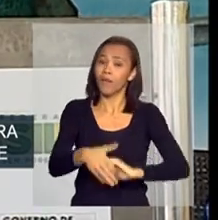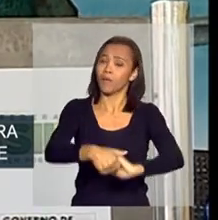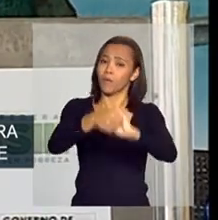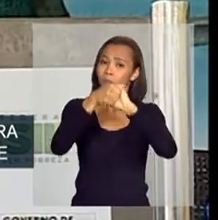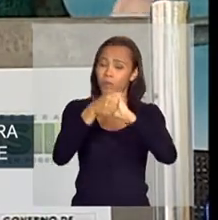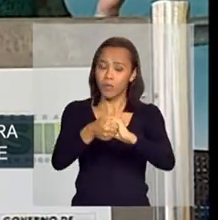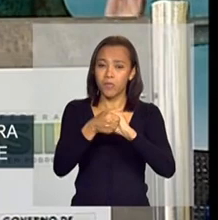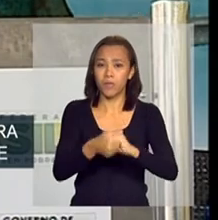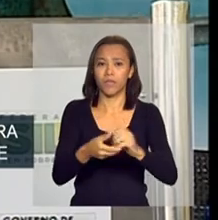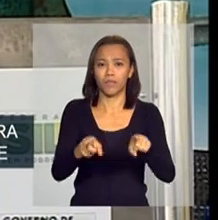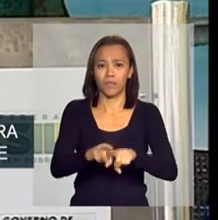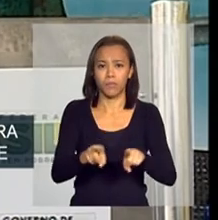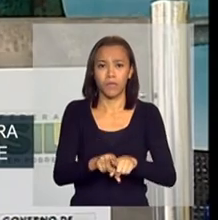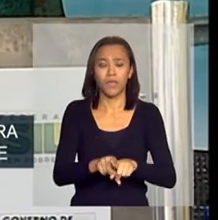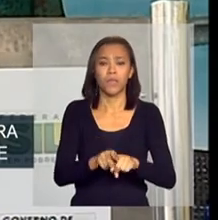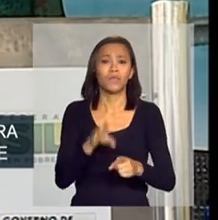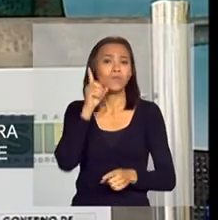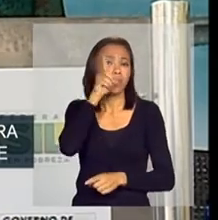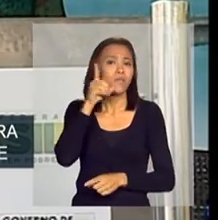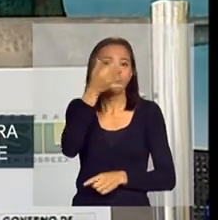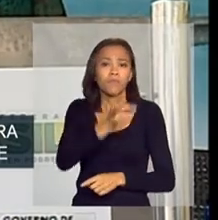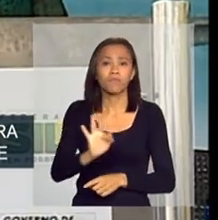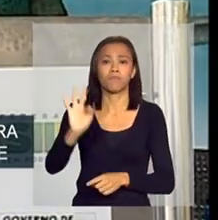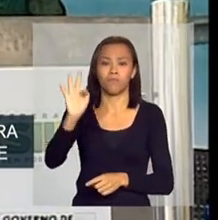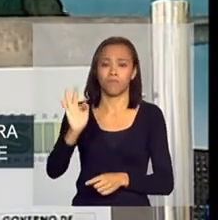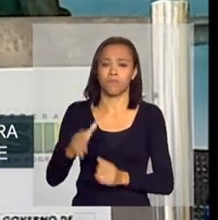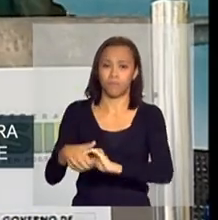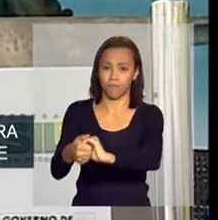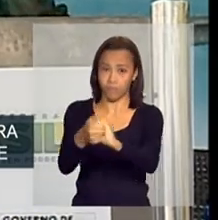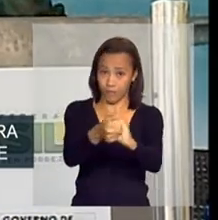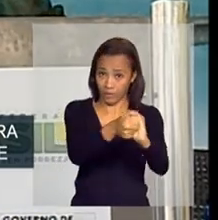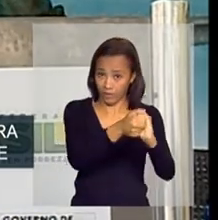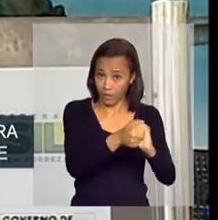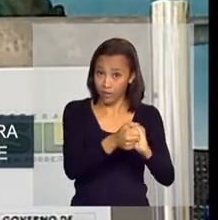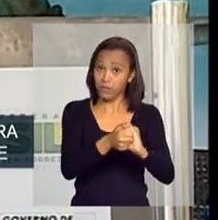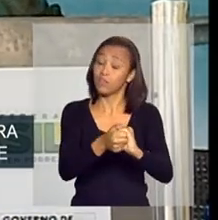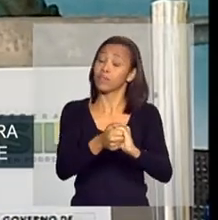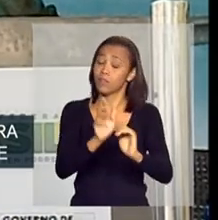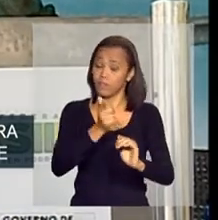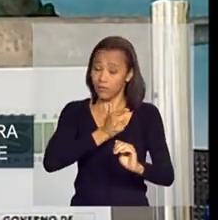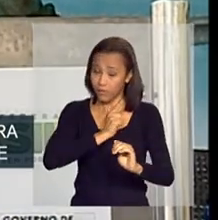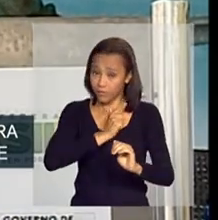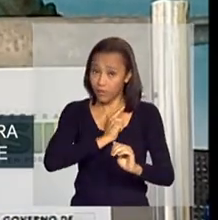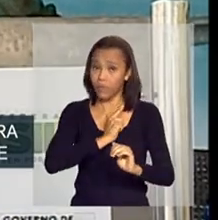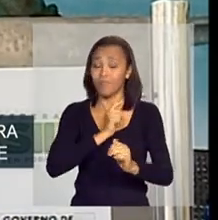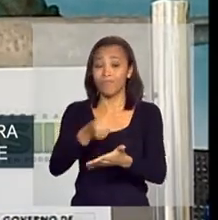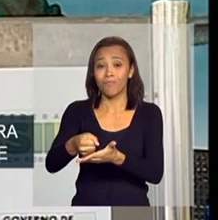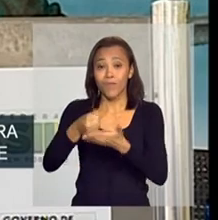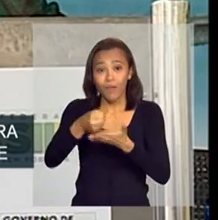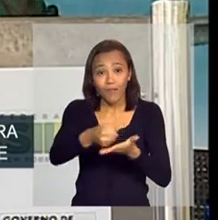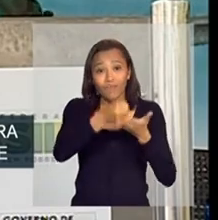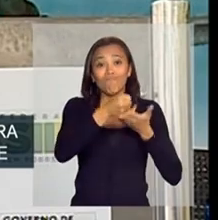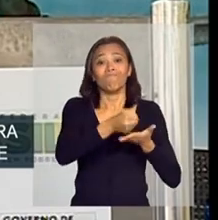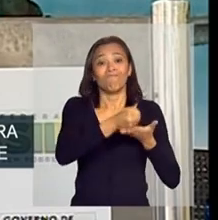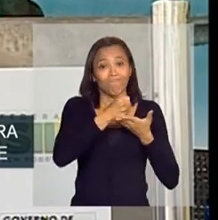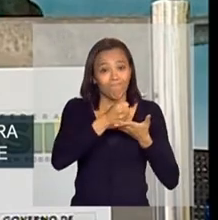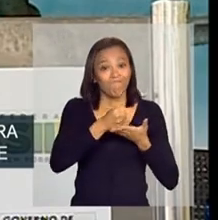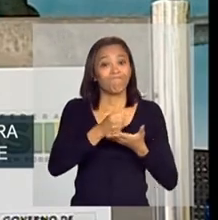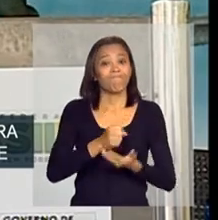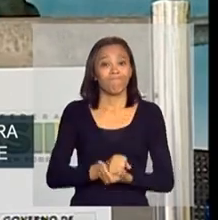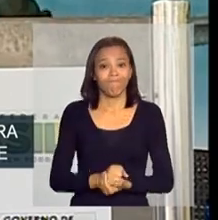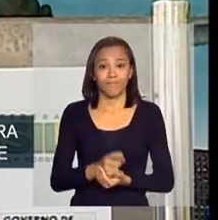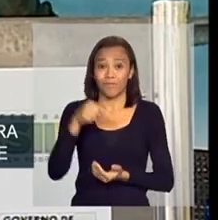também os deputados federais, que também têm me ajudado